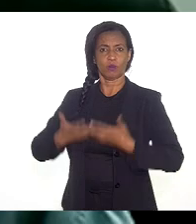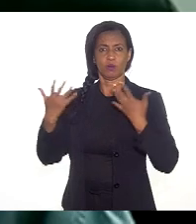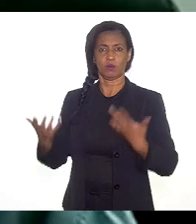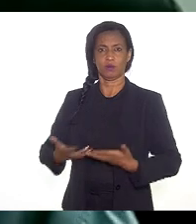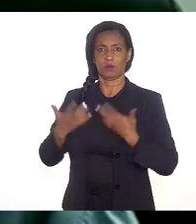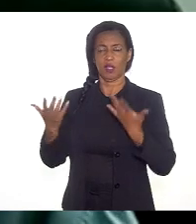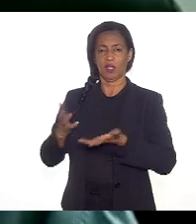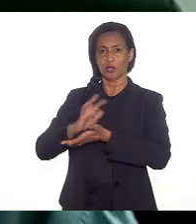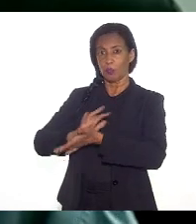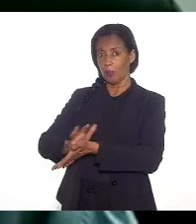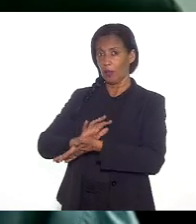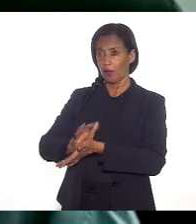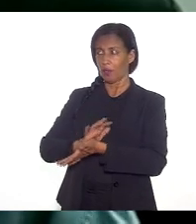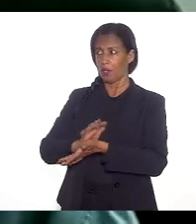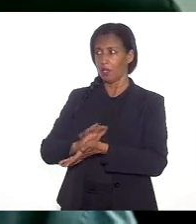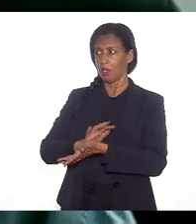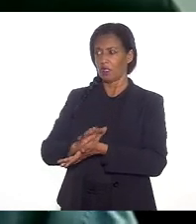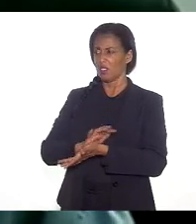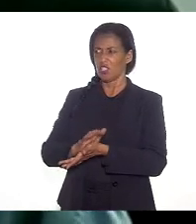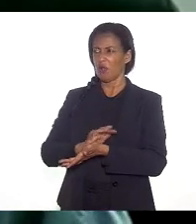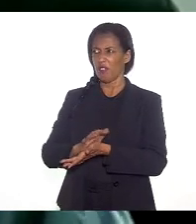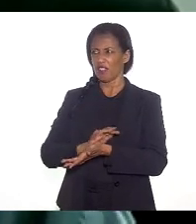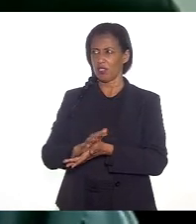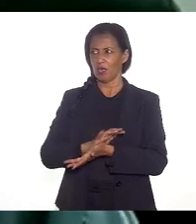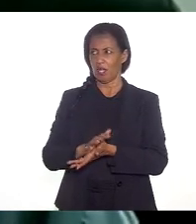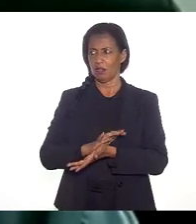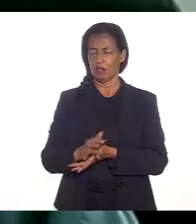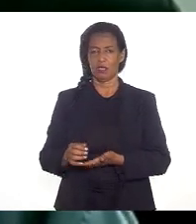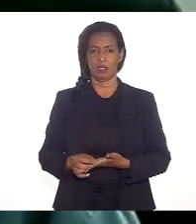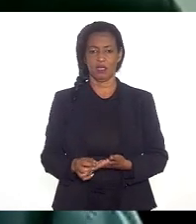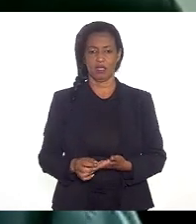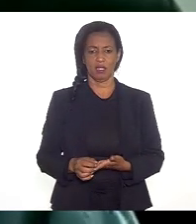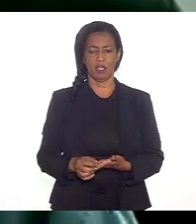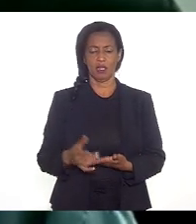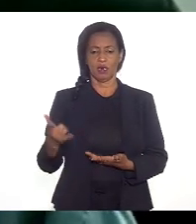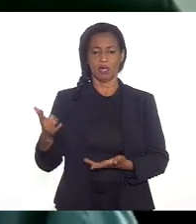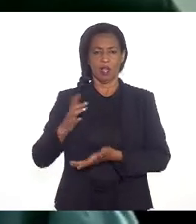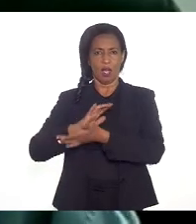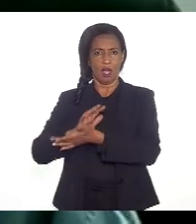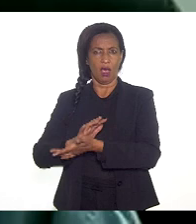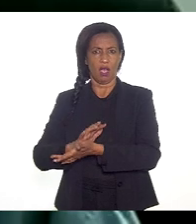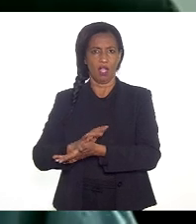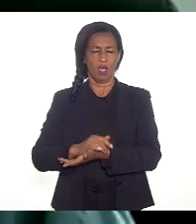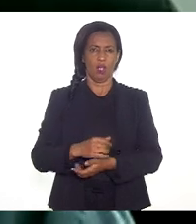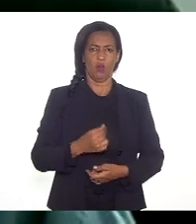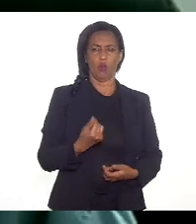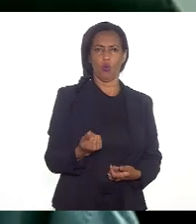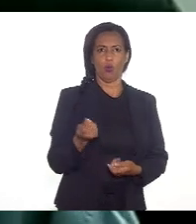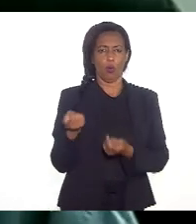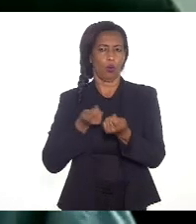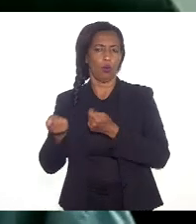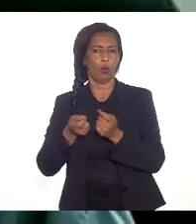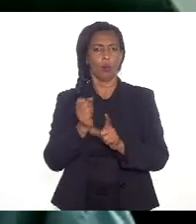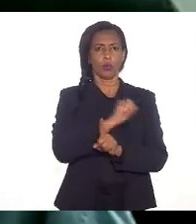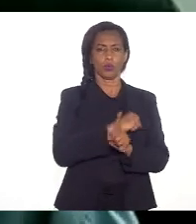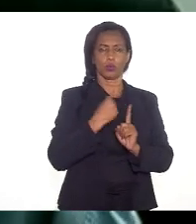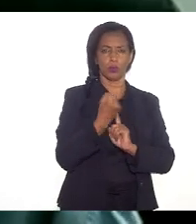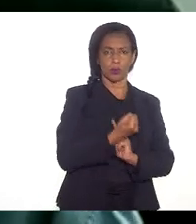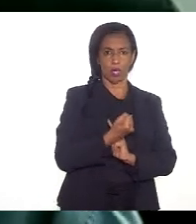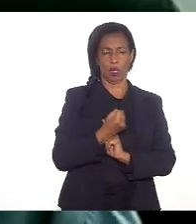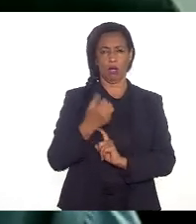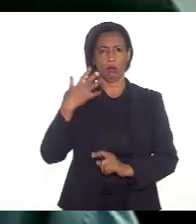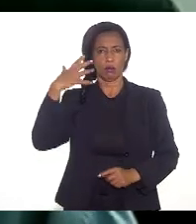os preconceitos, quer seja o racial, o econômico, o social e o